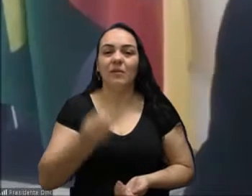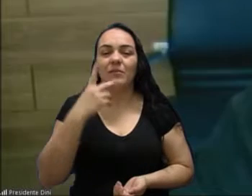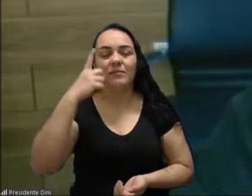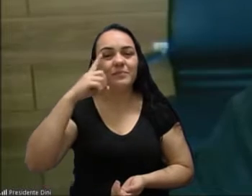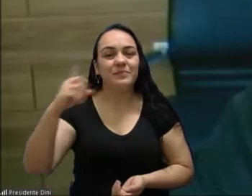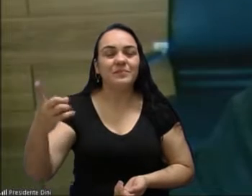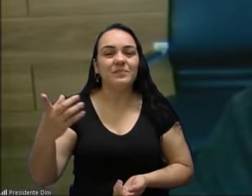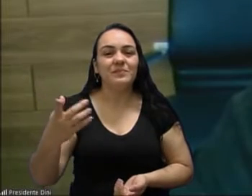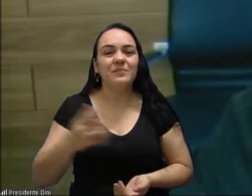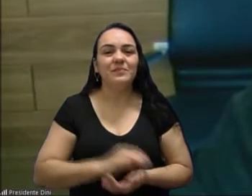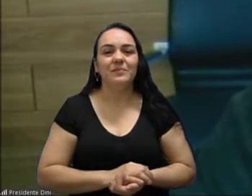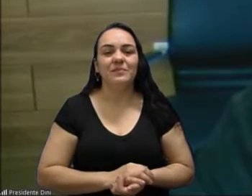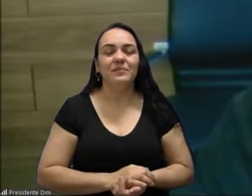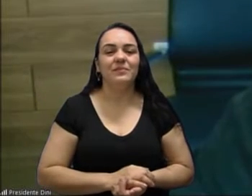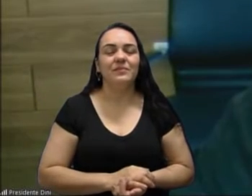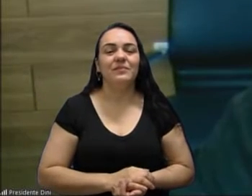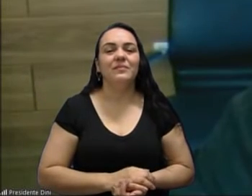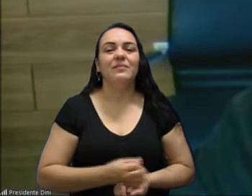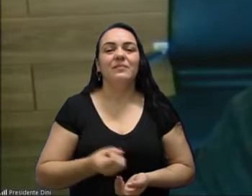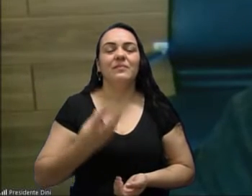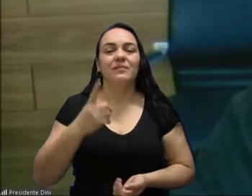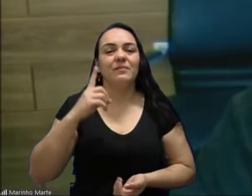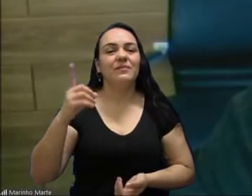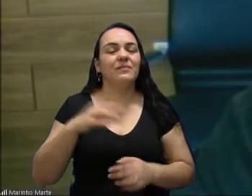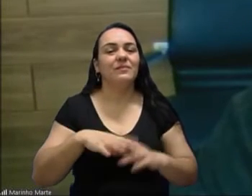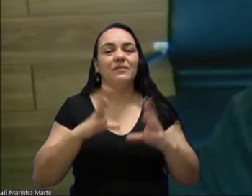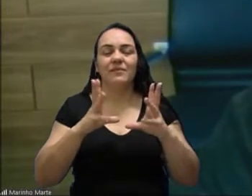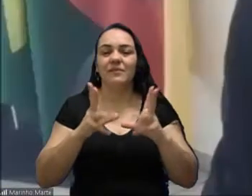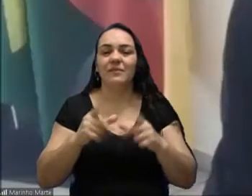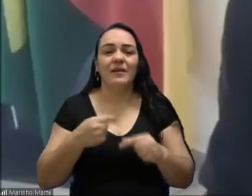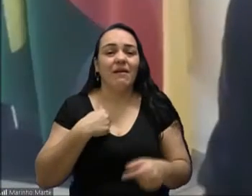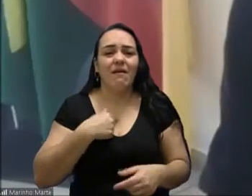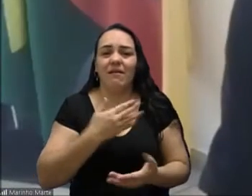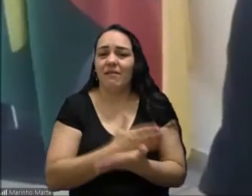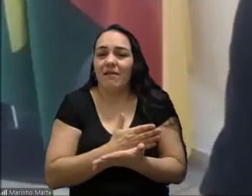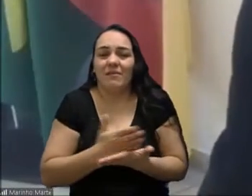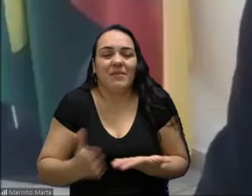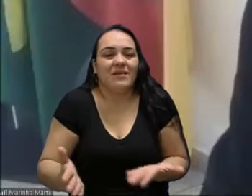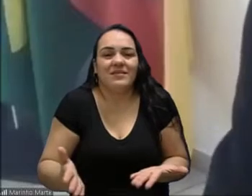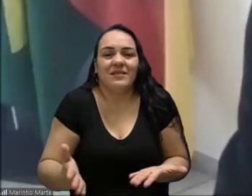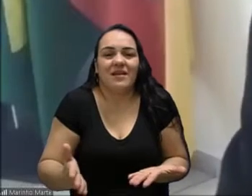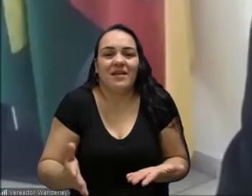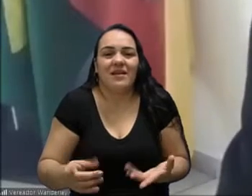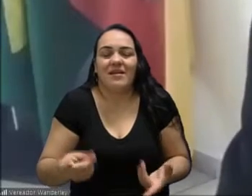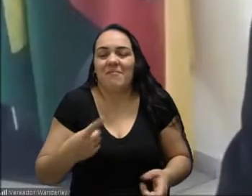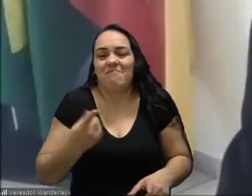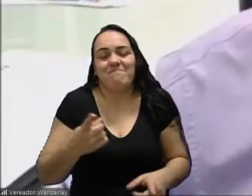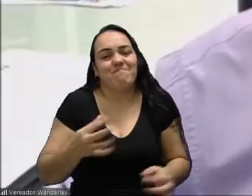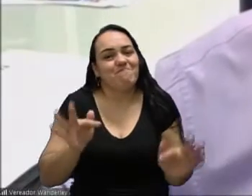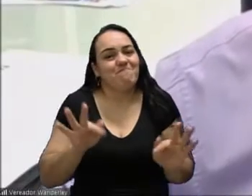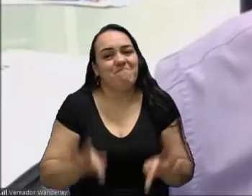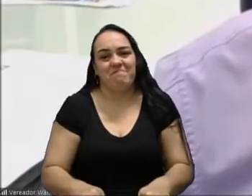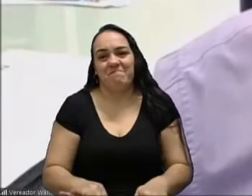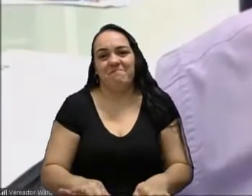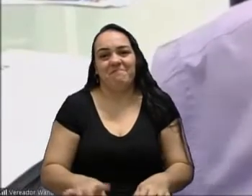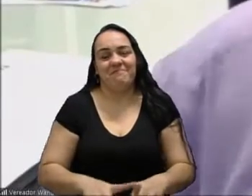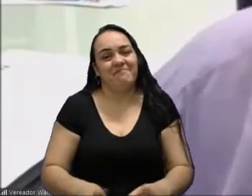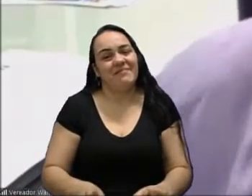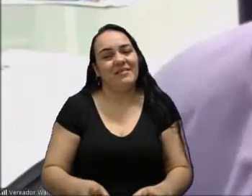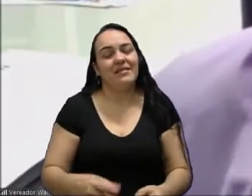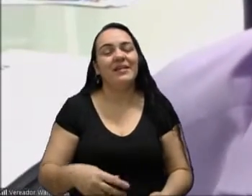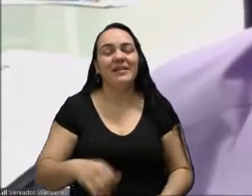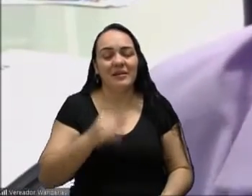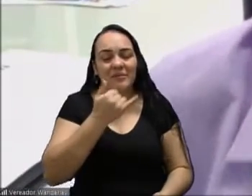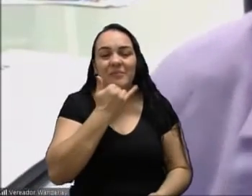a todos. é concluir, nem comecei, não tenho que concluir, não é verdade? Perdoe,